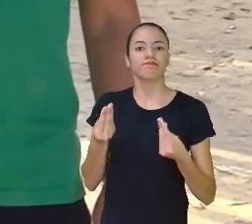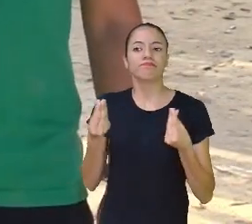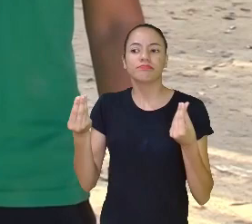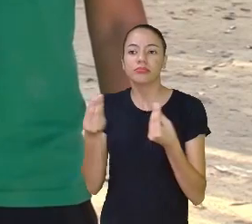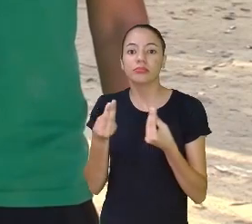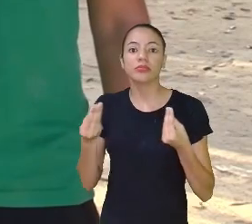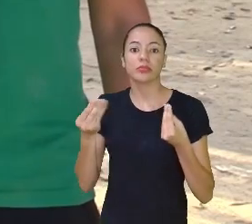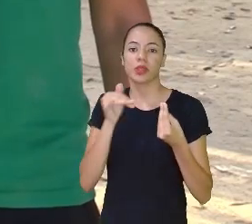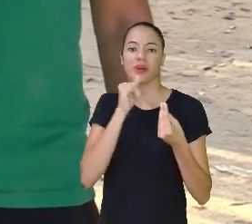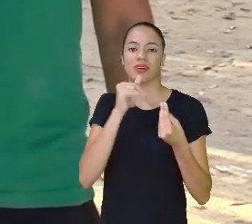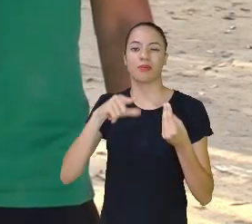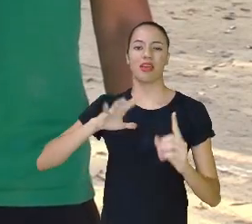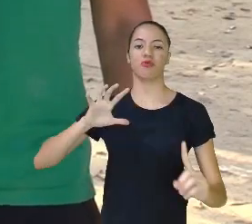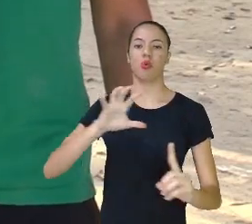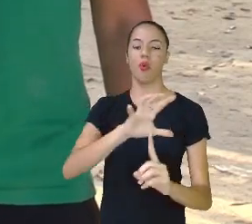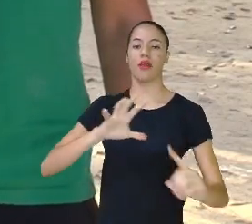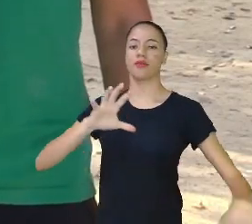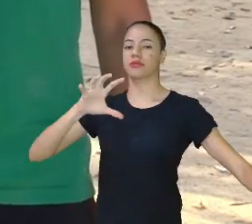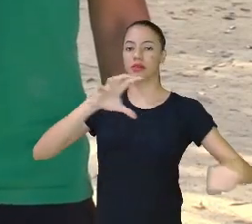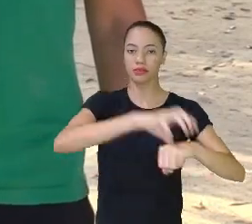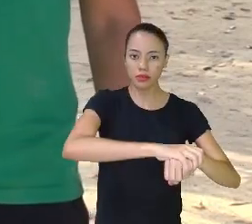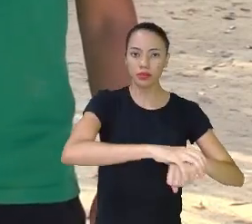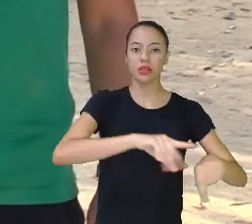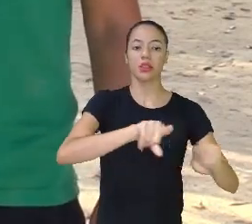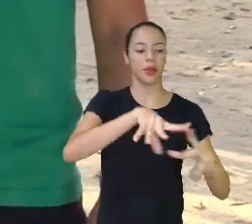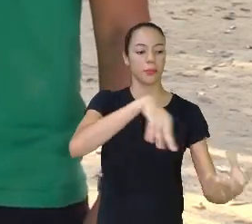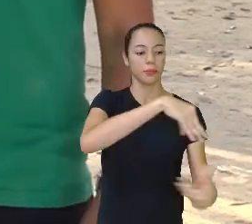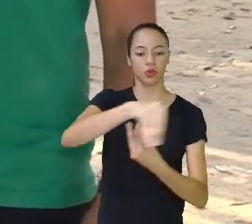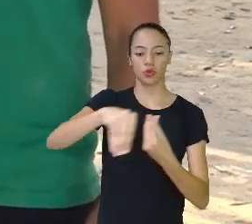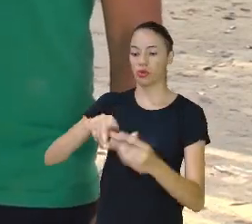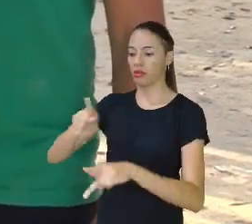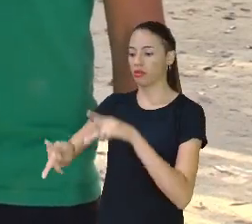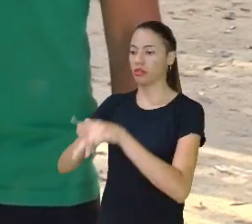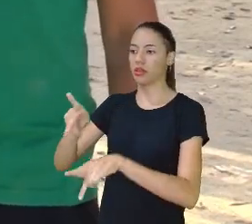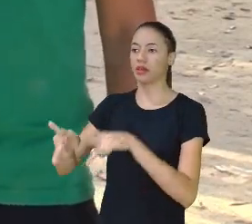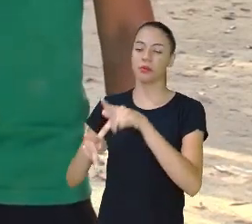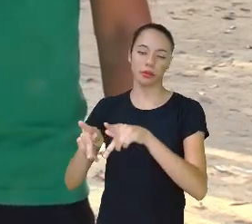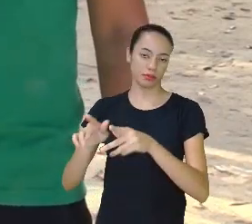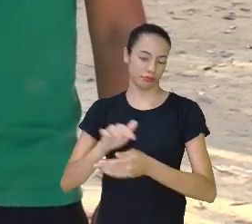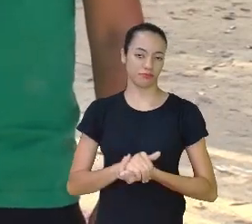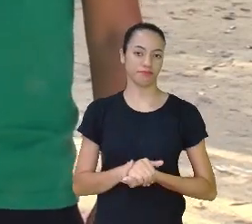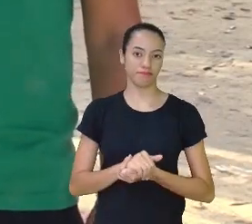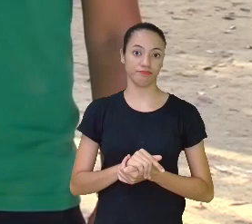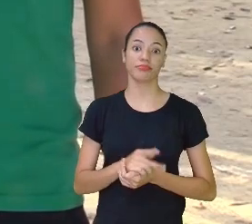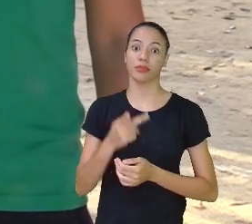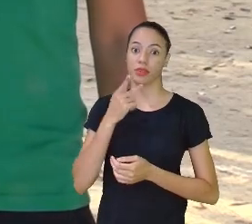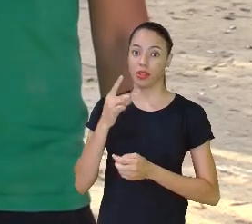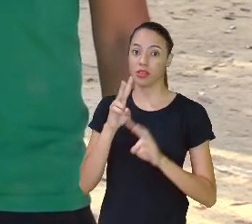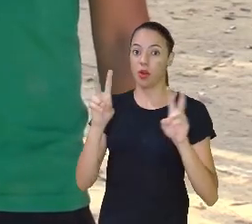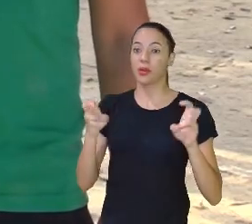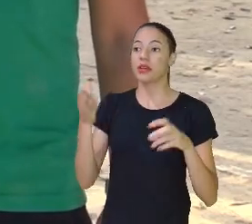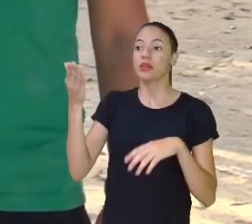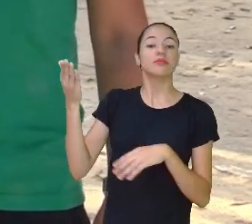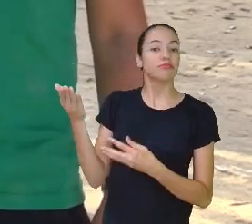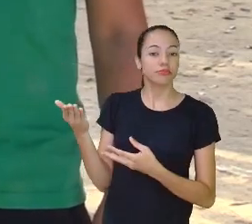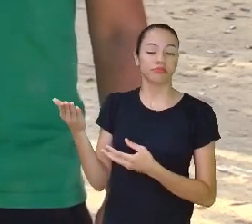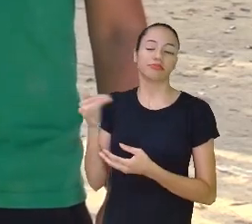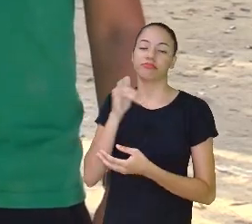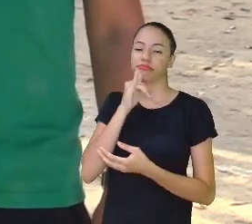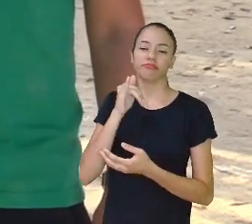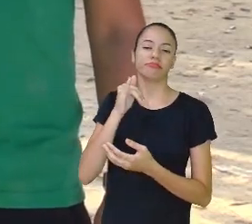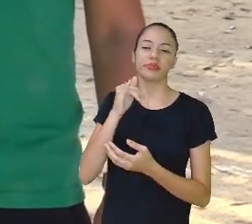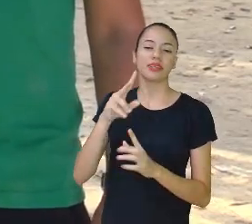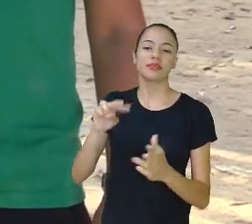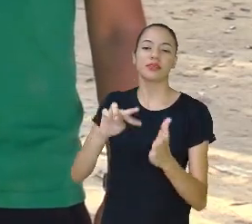nossa colonização, nessa mistura de povos. Então, falar a respeito dela é falar a respeito de